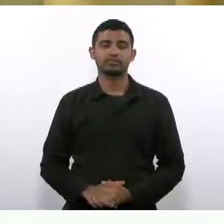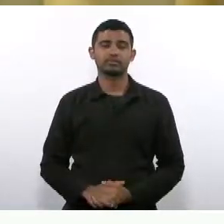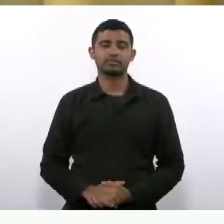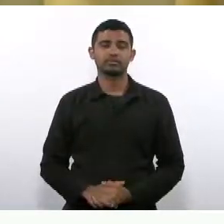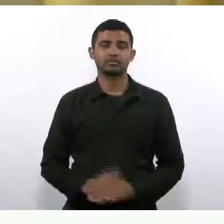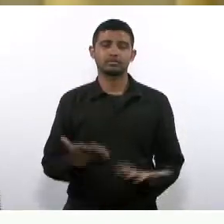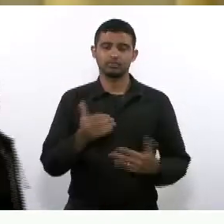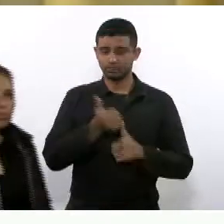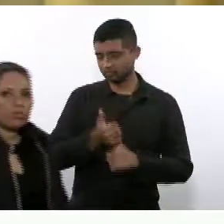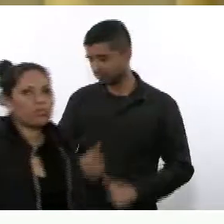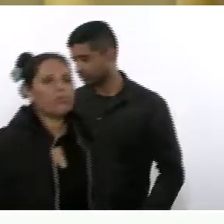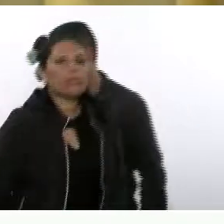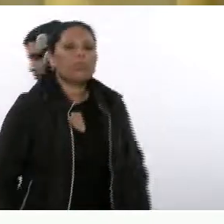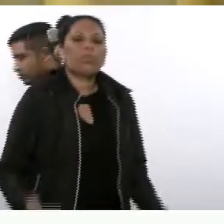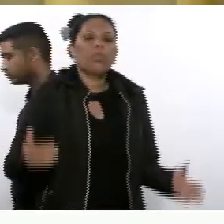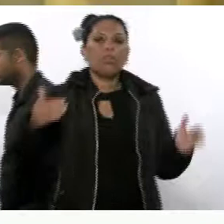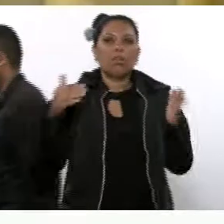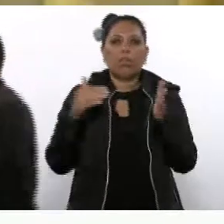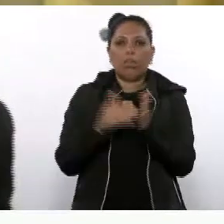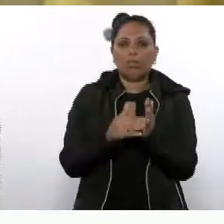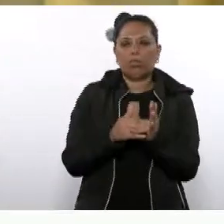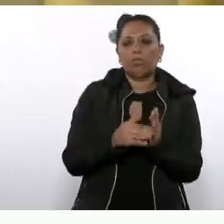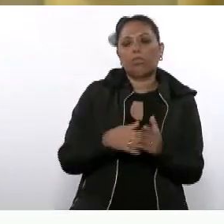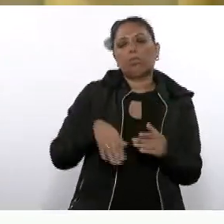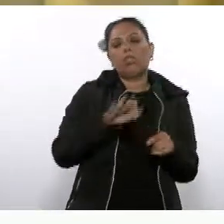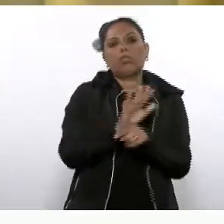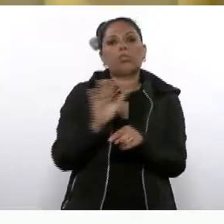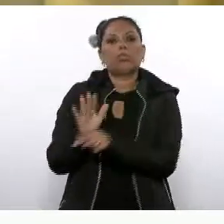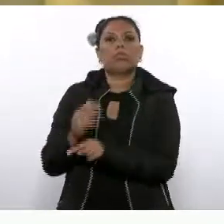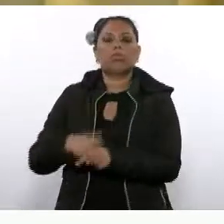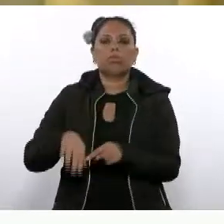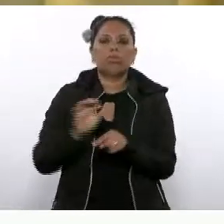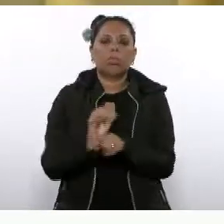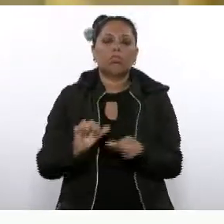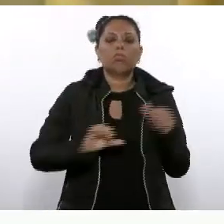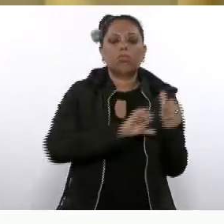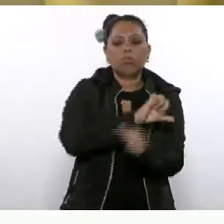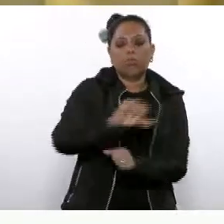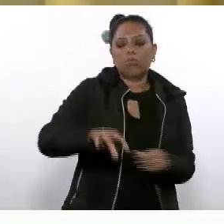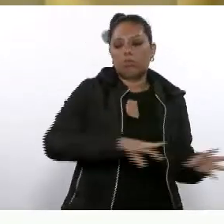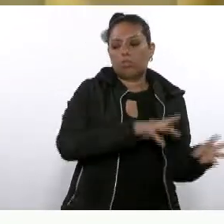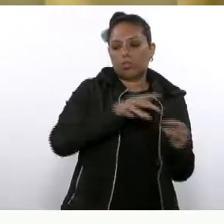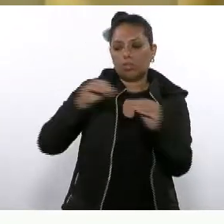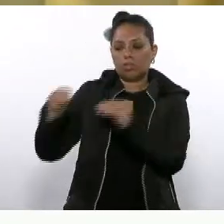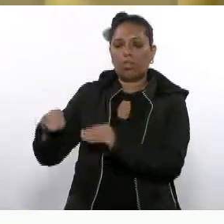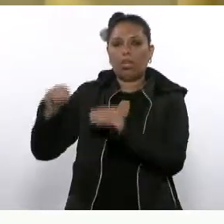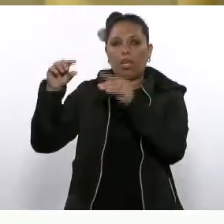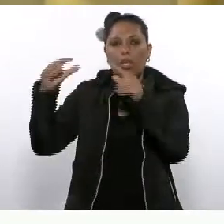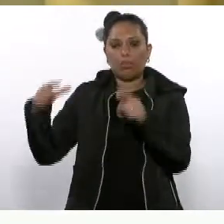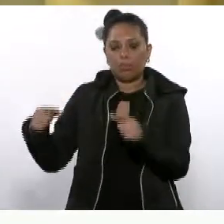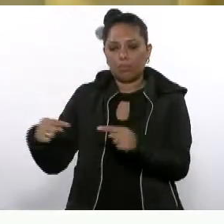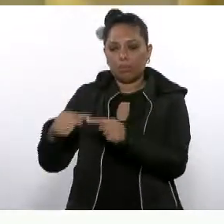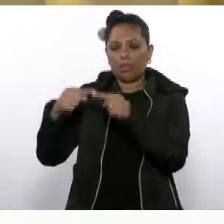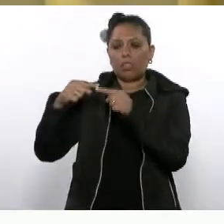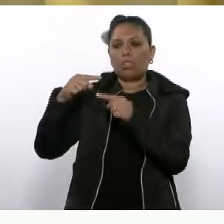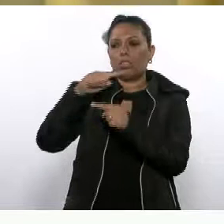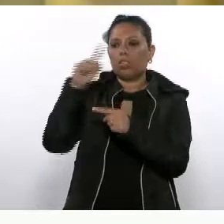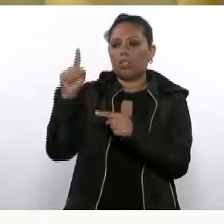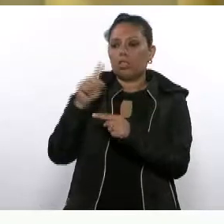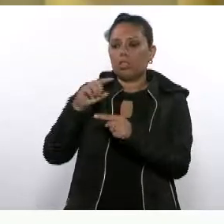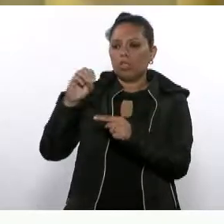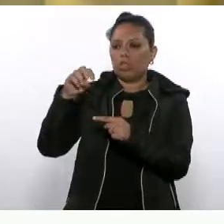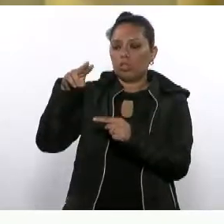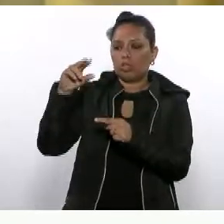favelas. E a última para o Estado é realocar a DEAN Zona Oeste para o bairro de Campo